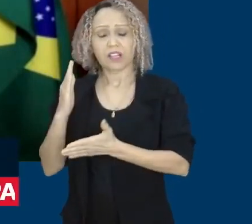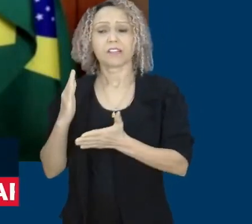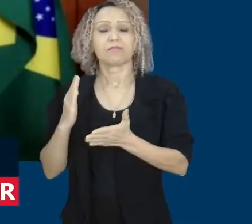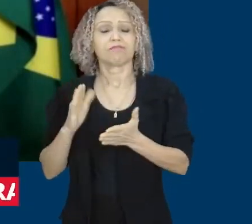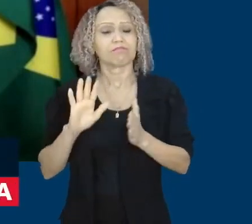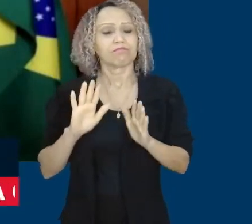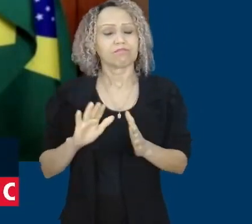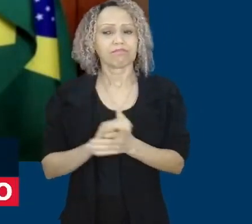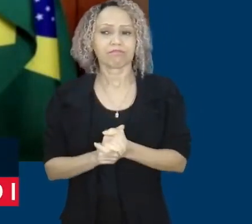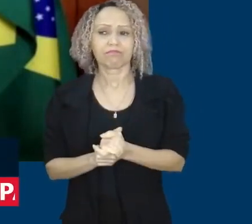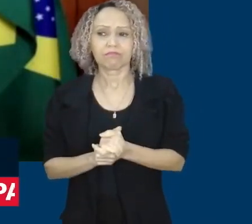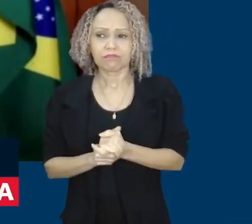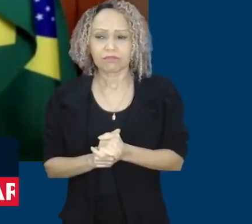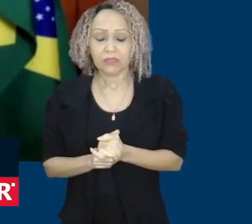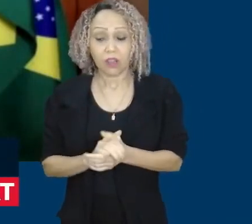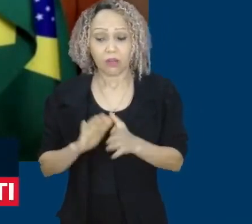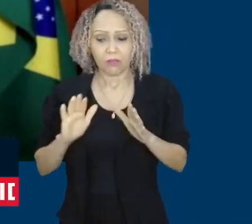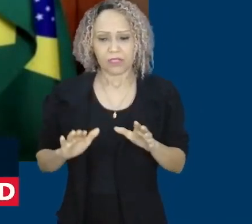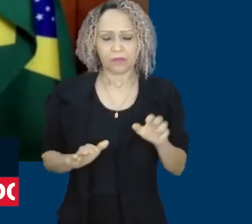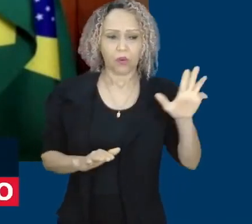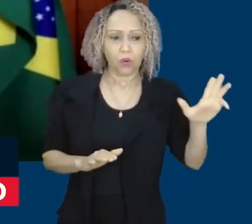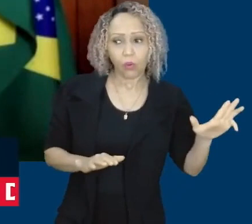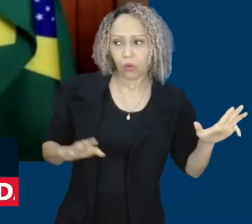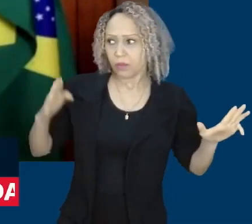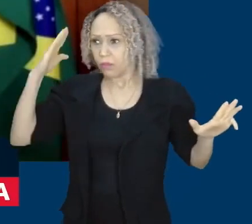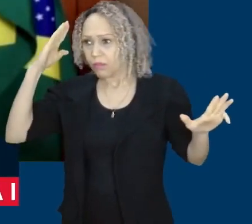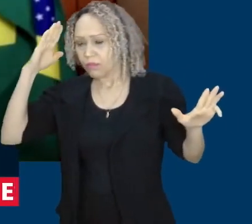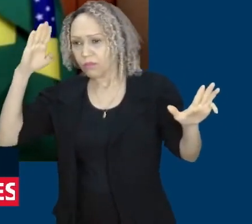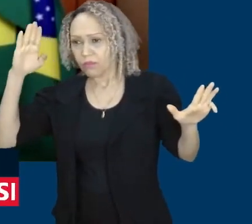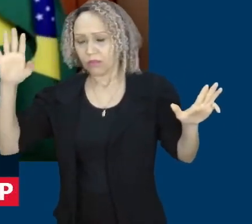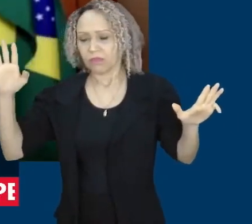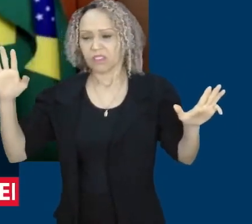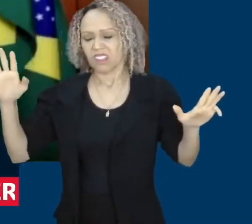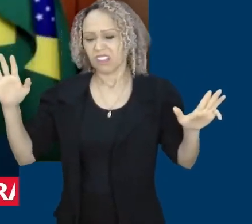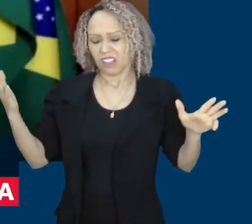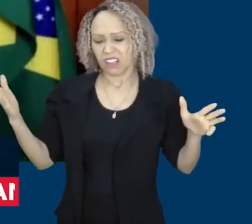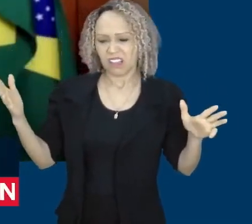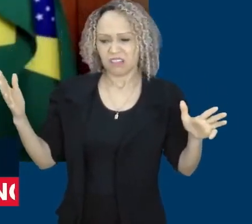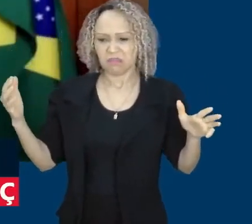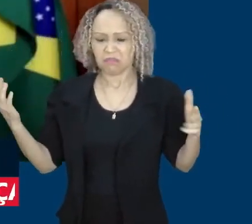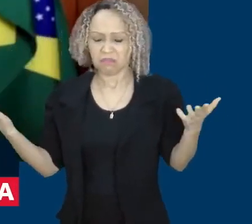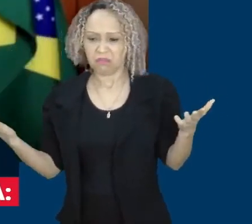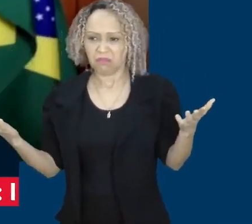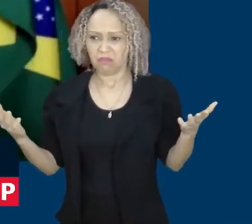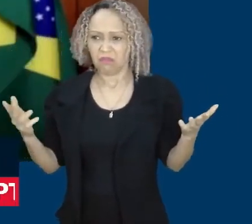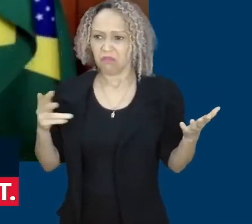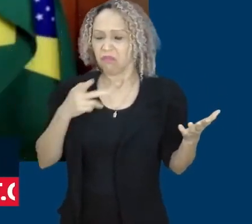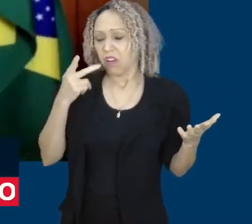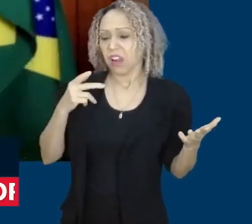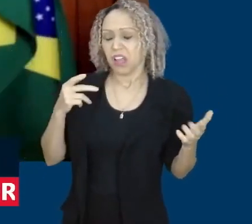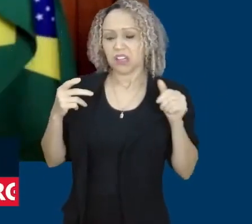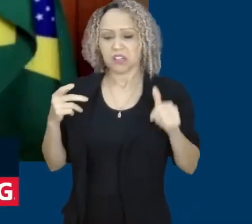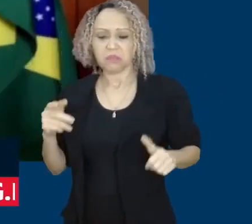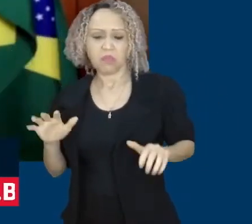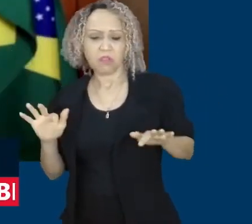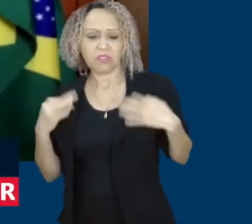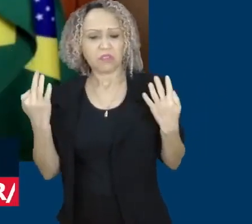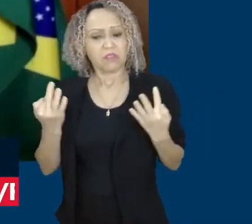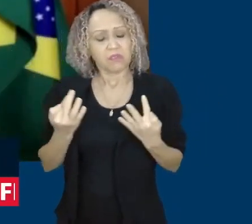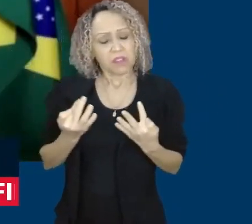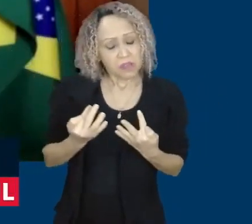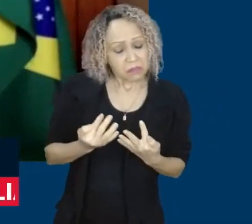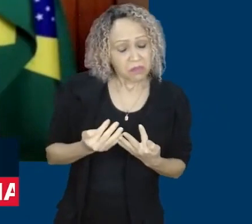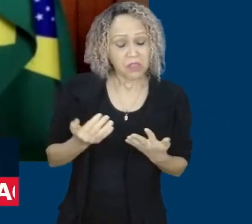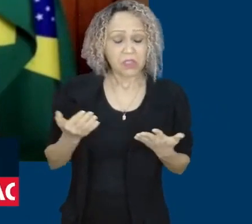eles defenderam o Bolsa Família de R$600. E todos os deputados, deputadas, senadores e senadoras também defenderam nas suas